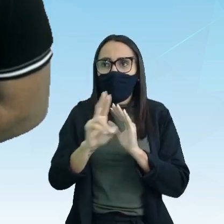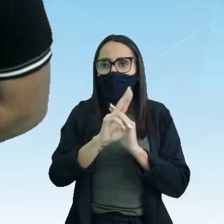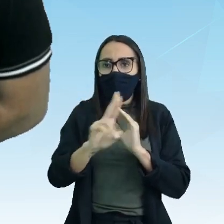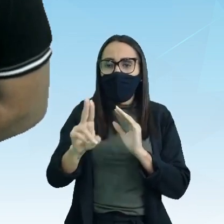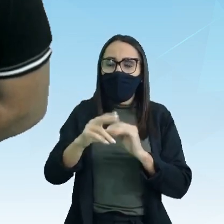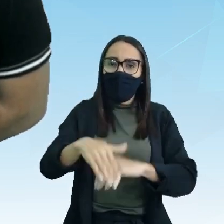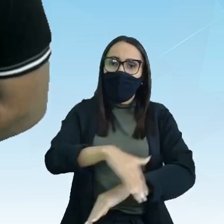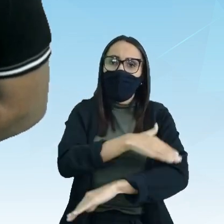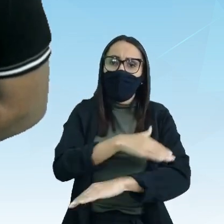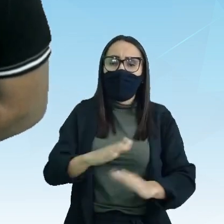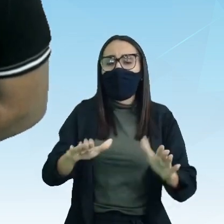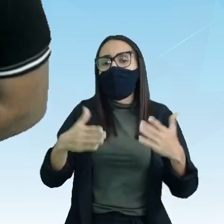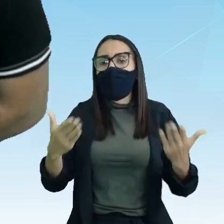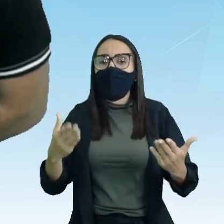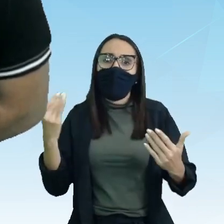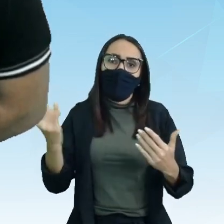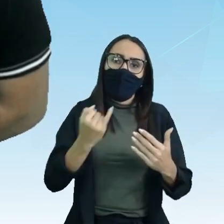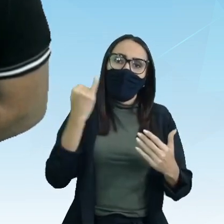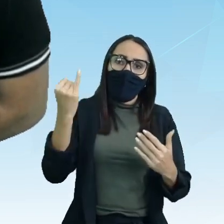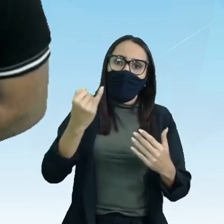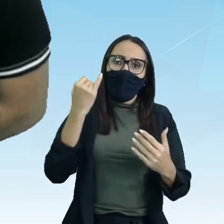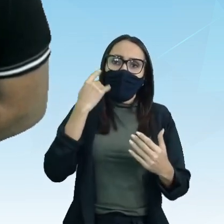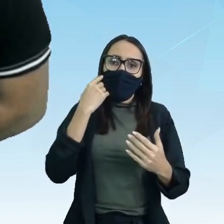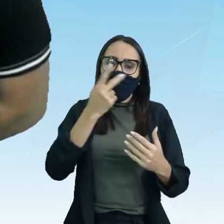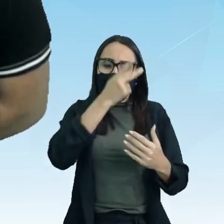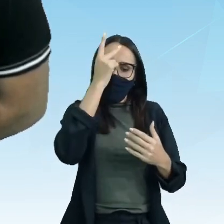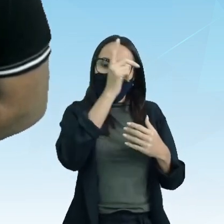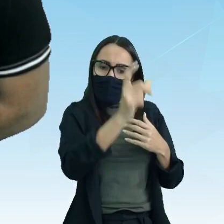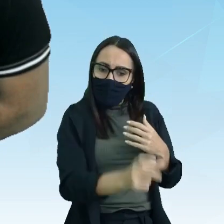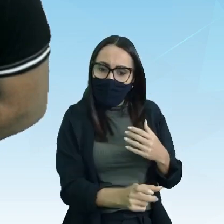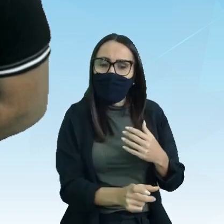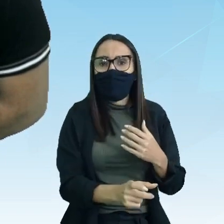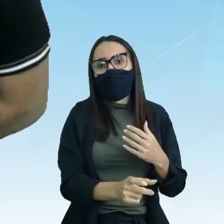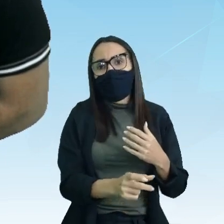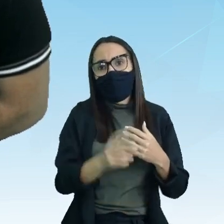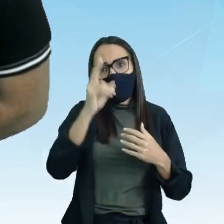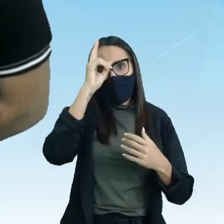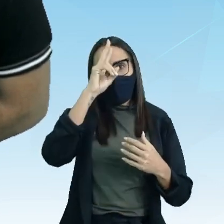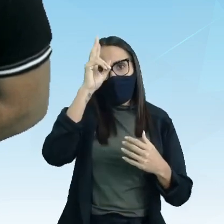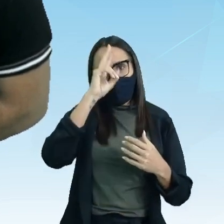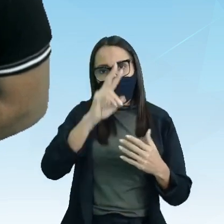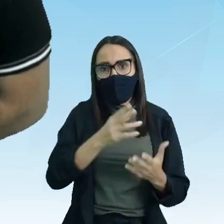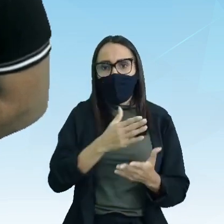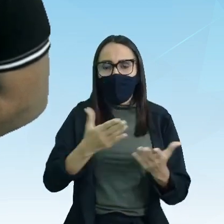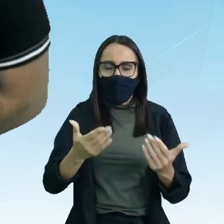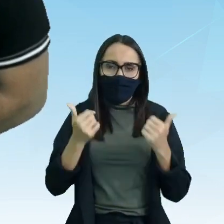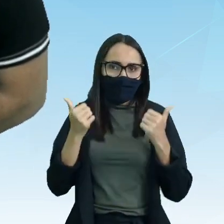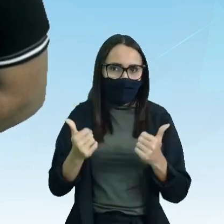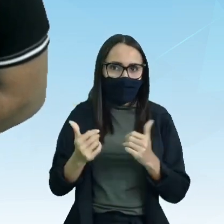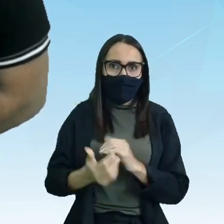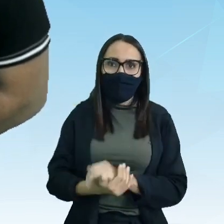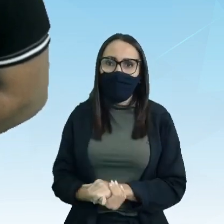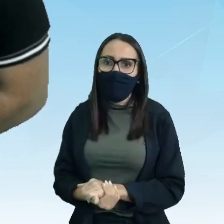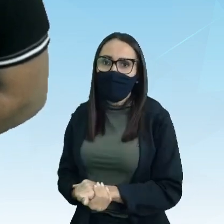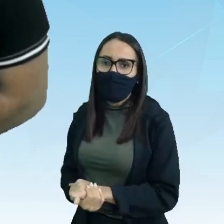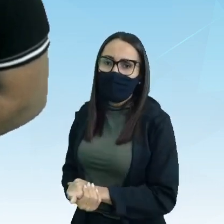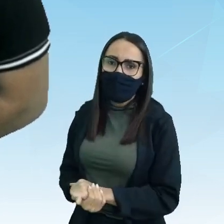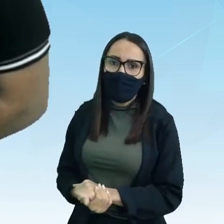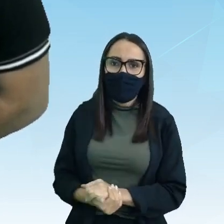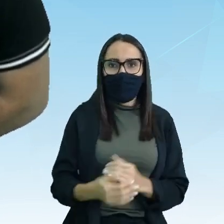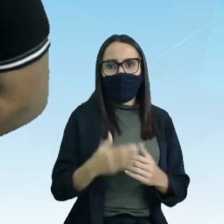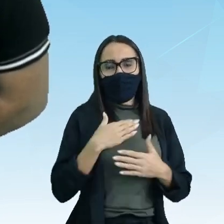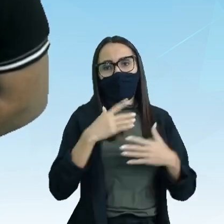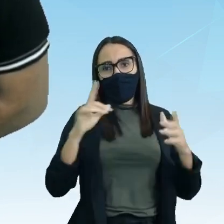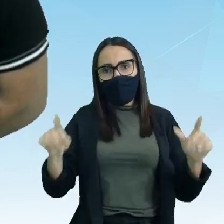daquela rua e qual a importância daquele personagem para a história da cidade. Pronto. A